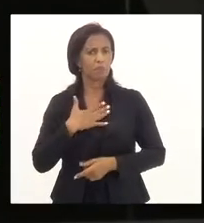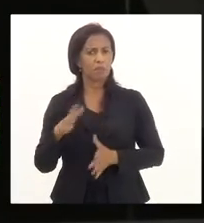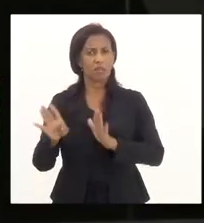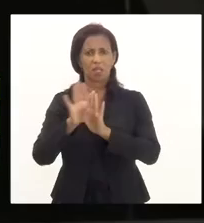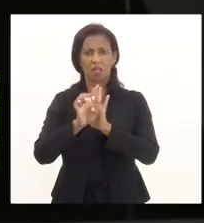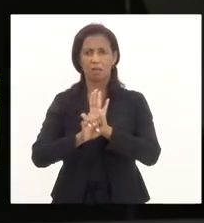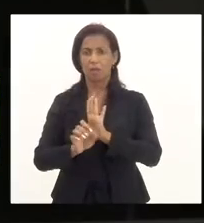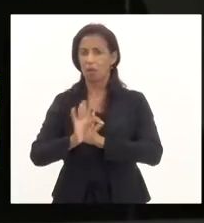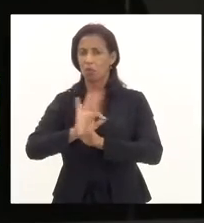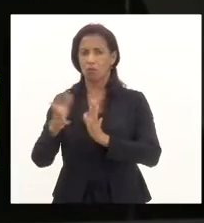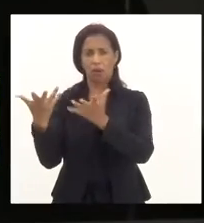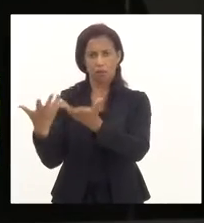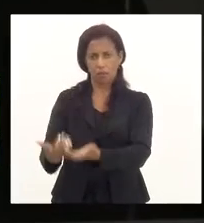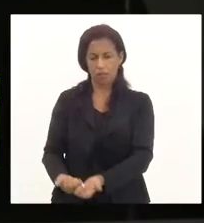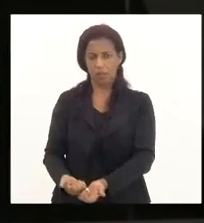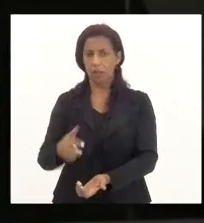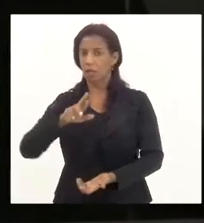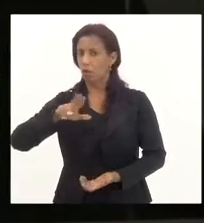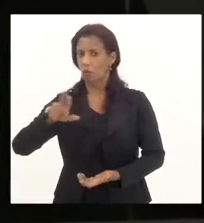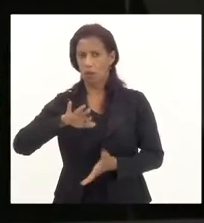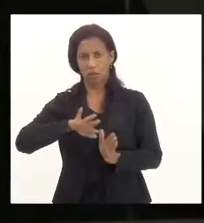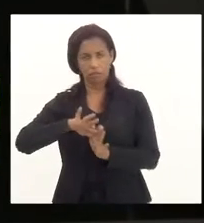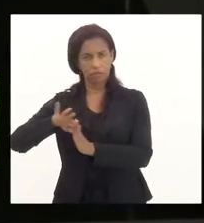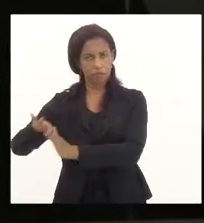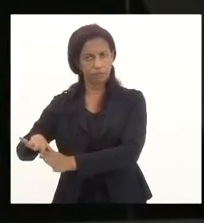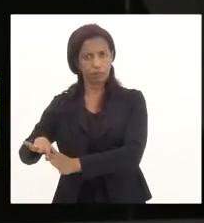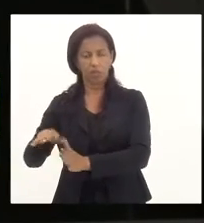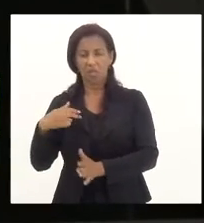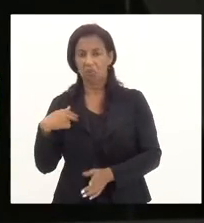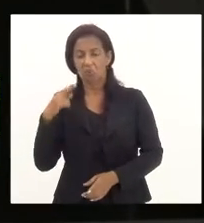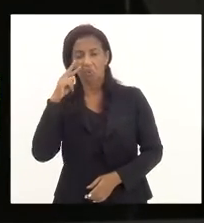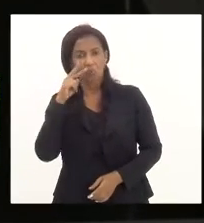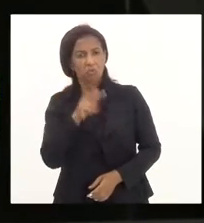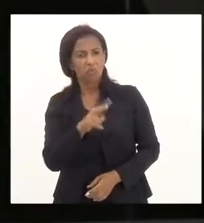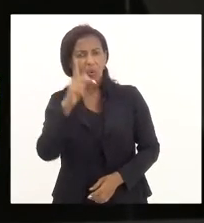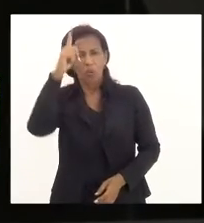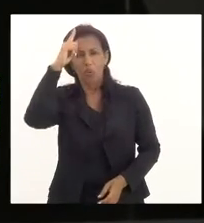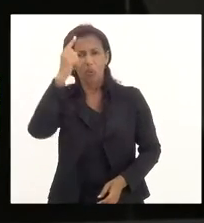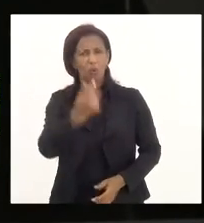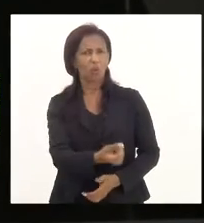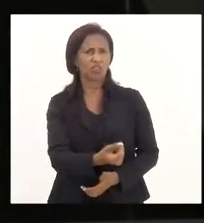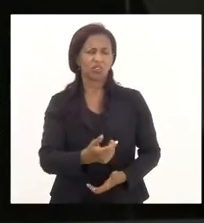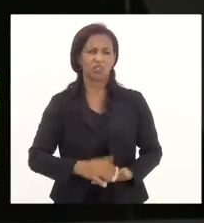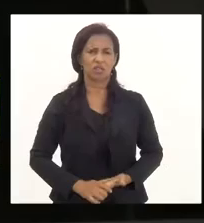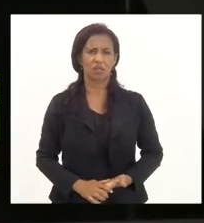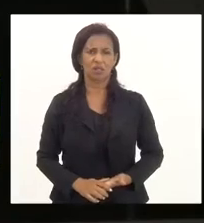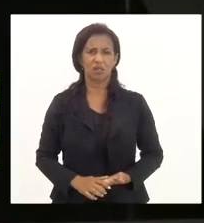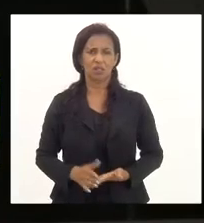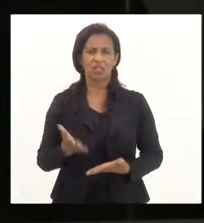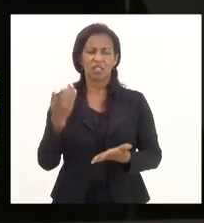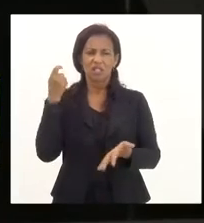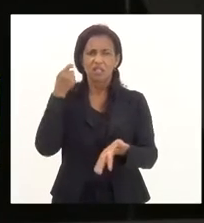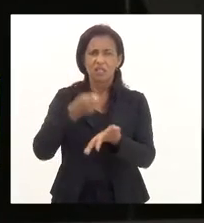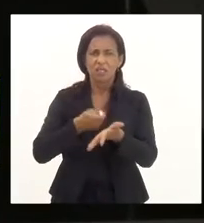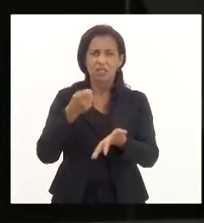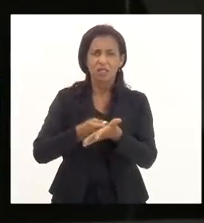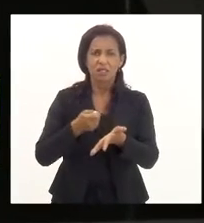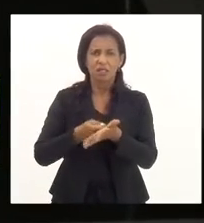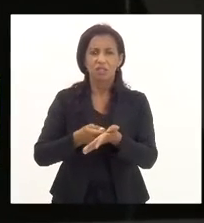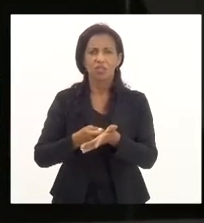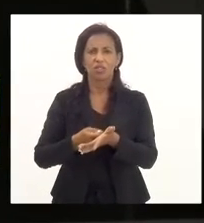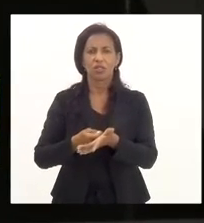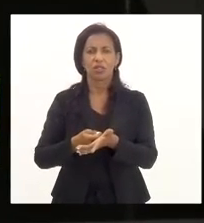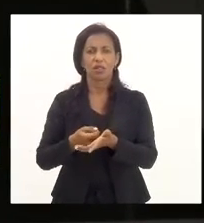emenda Não foi aceita não é isso Tá Mas não vejo lógica insistir